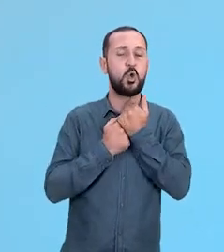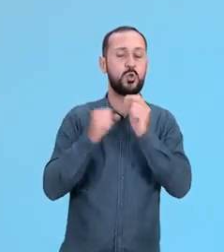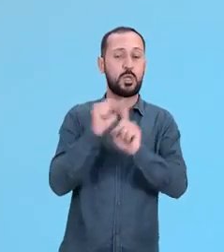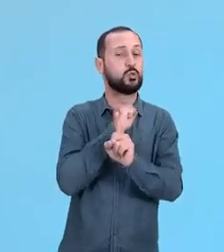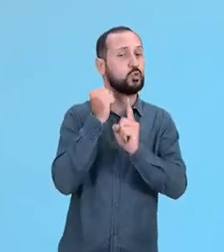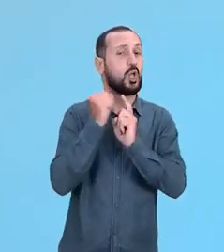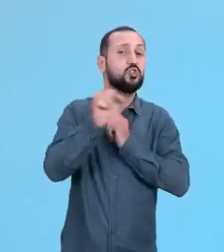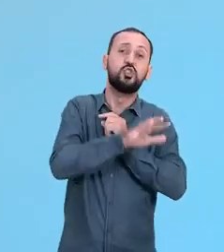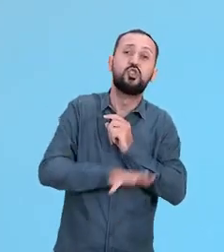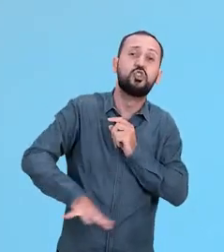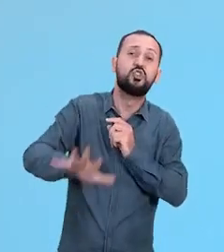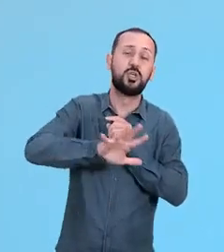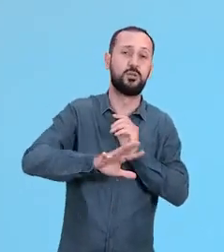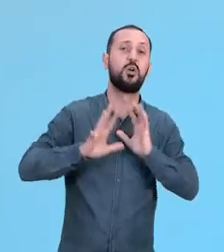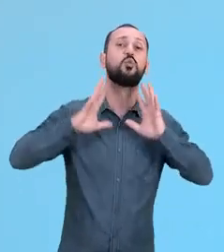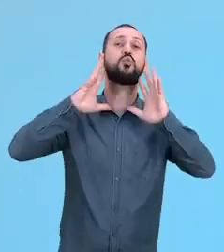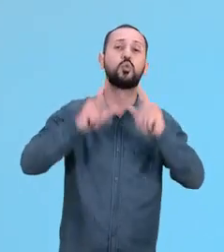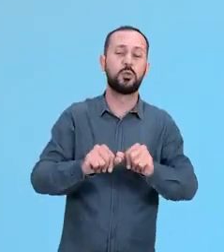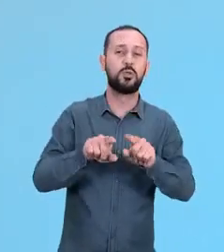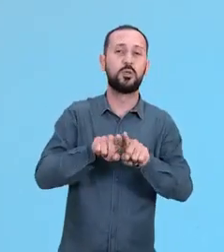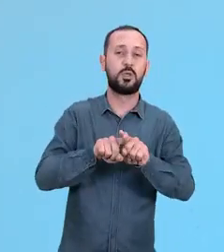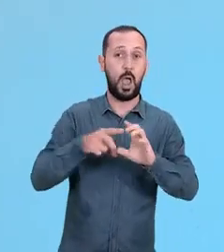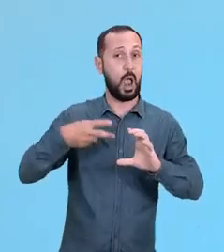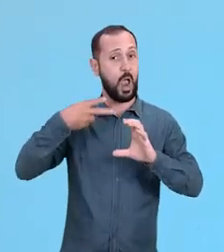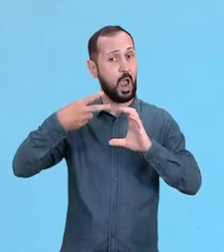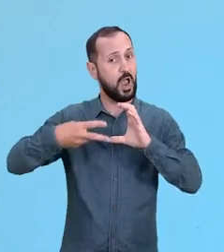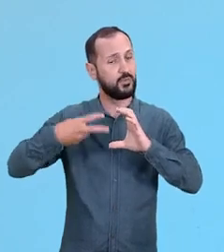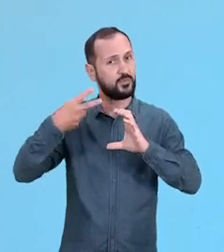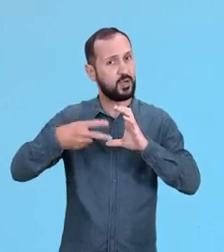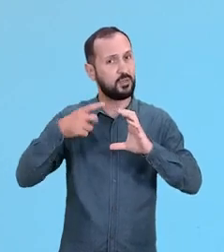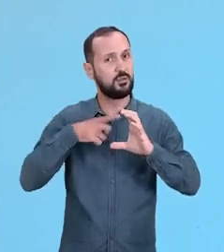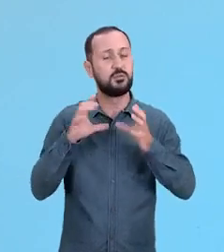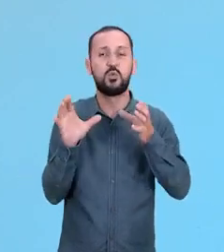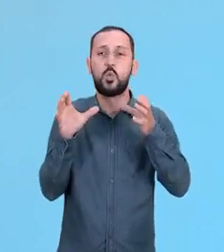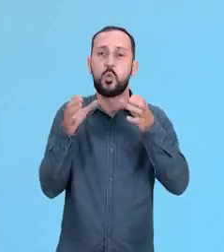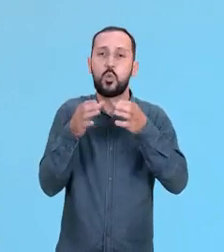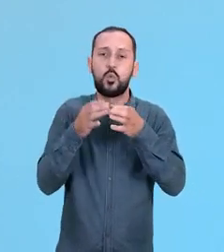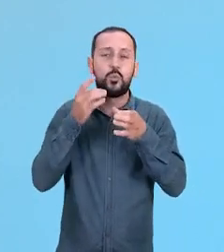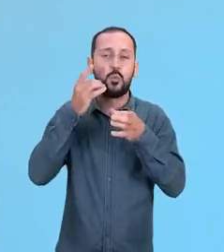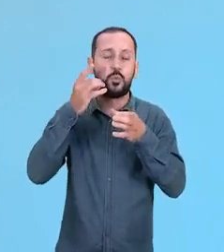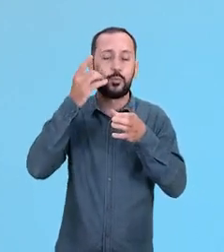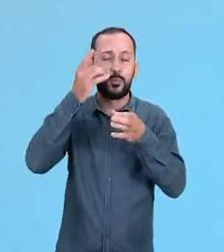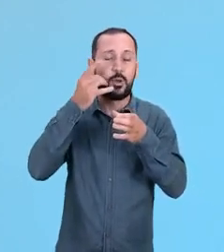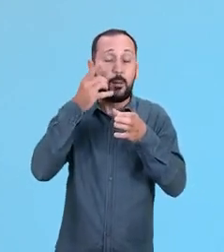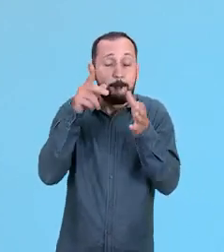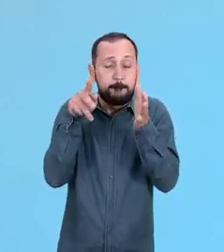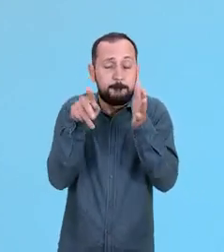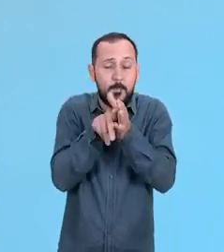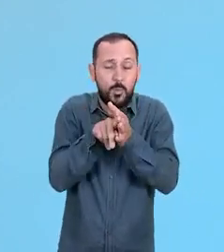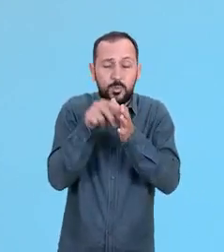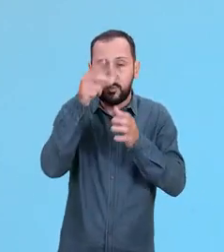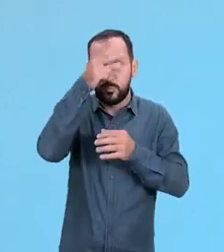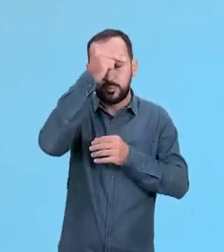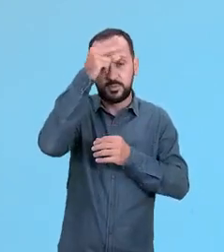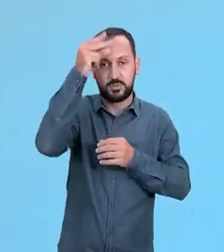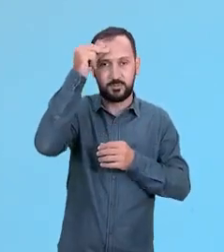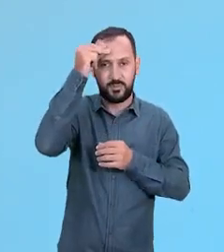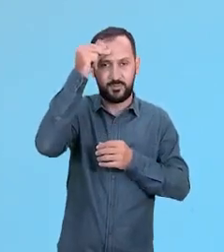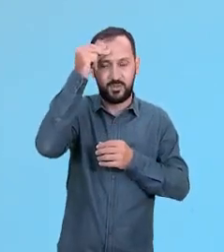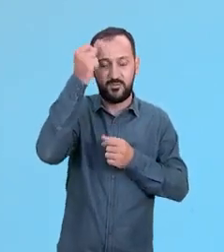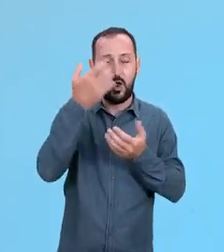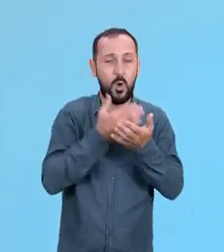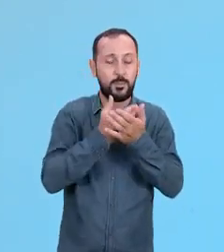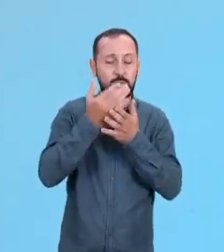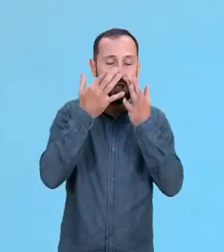toda a sociedade. E a Câmara de Vereadores, tendo a frente parlamentar municipal, ela vai